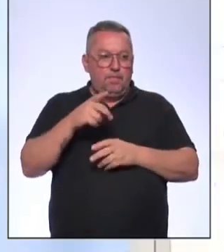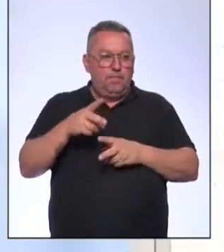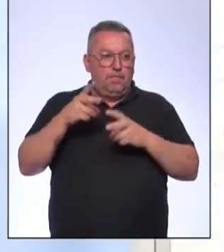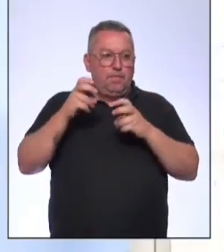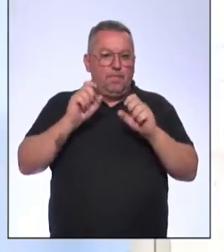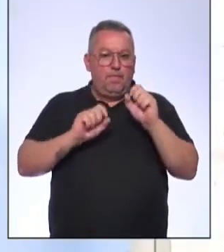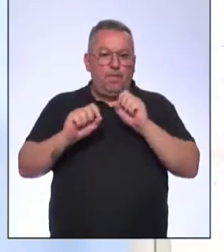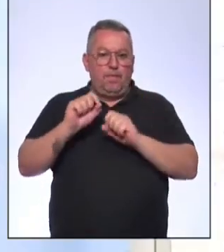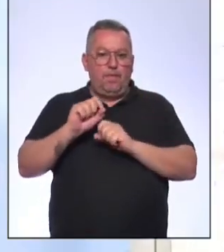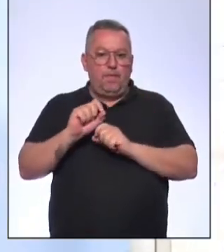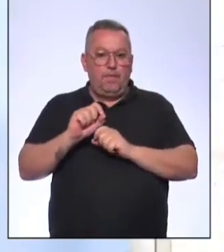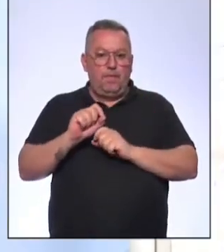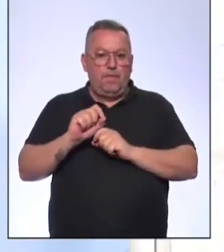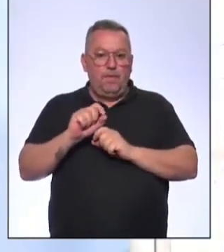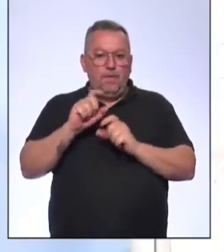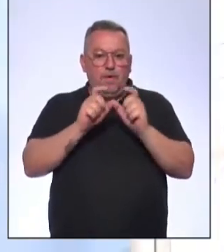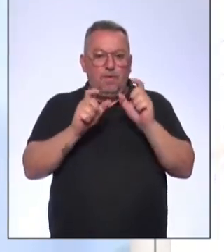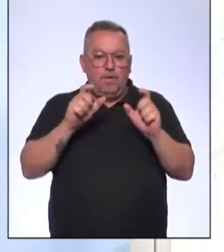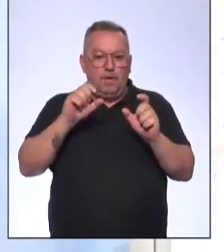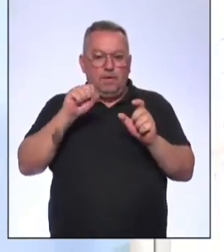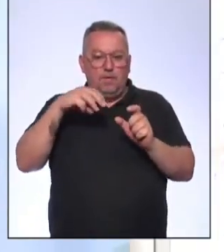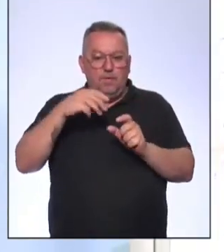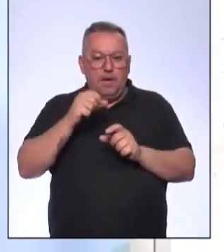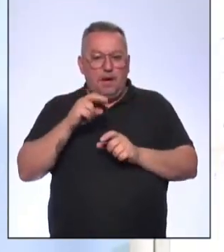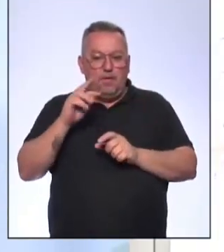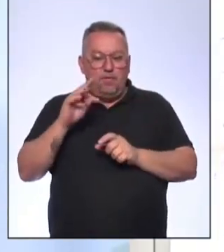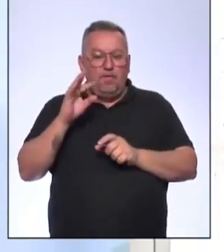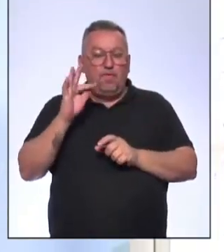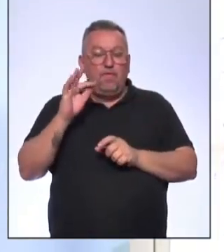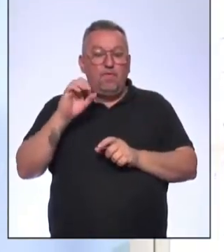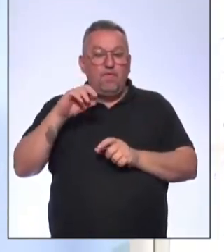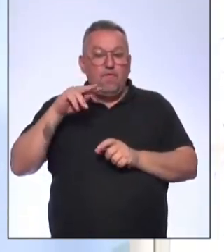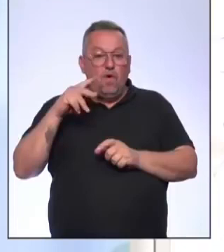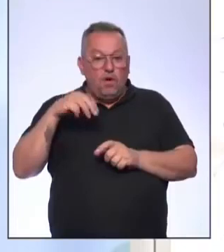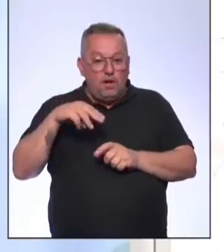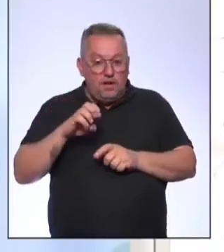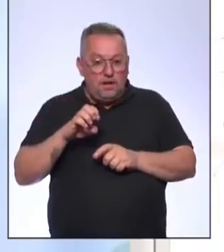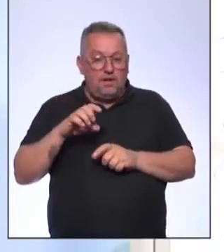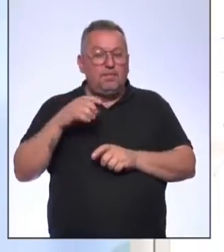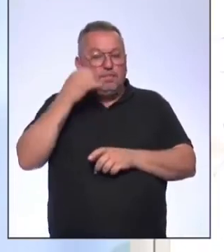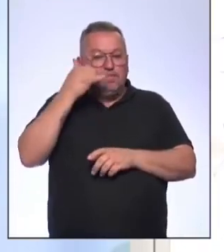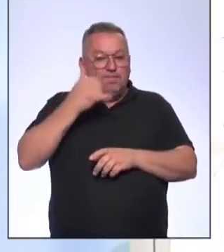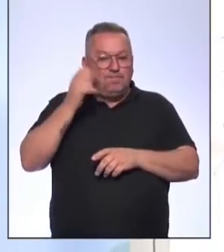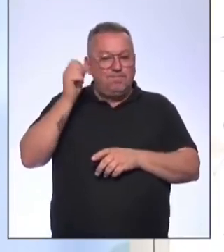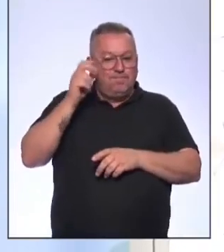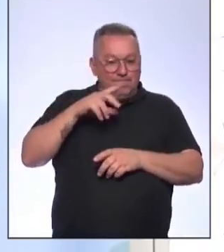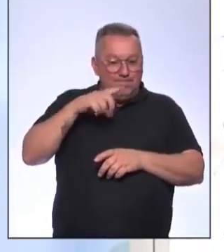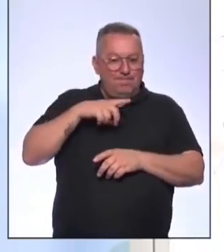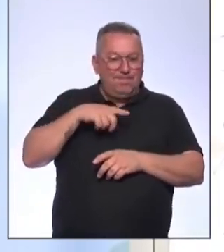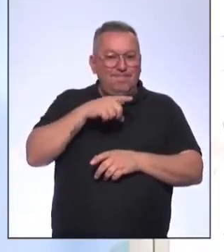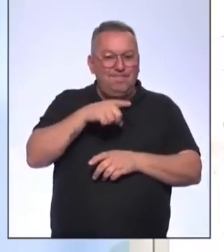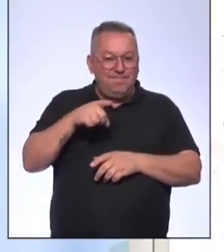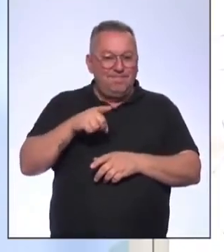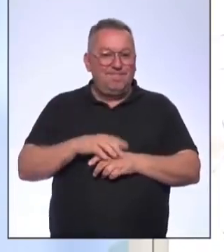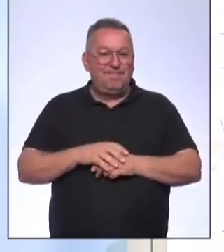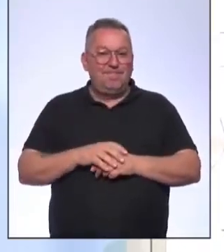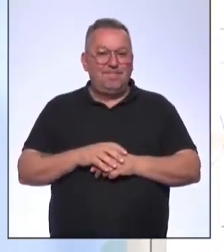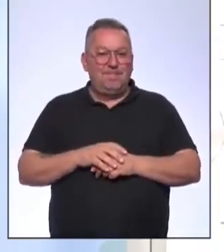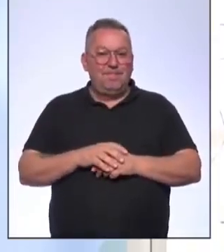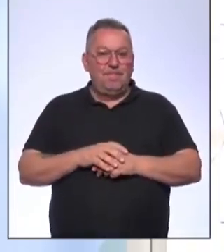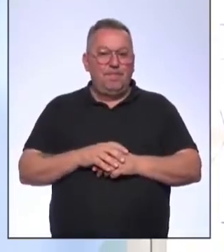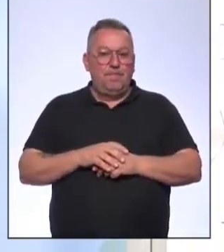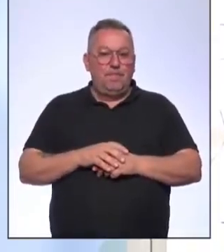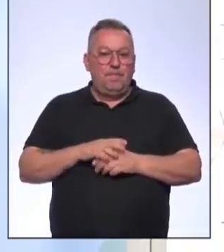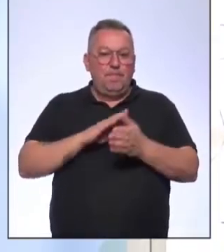perceber que até a palavra smartphone, né, que é o aparelho esperto, então você tem esse contexto aí do aparelho